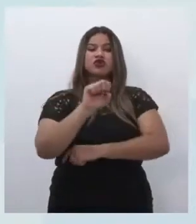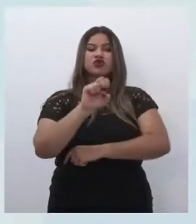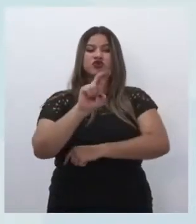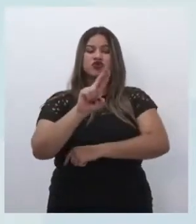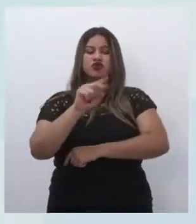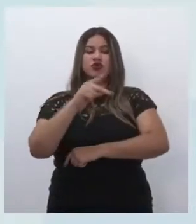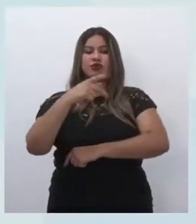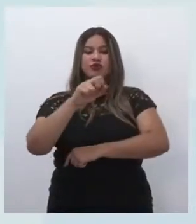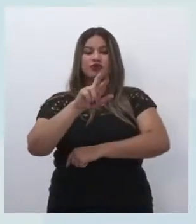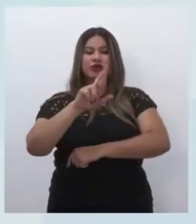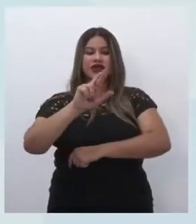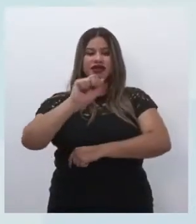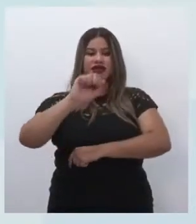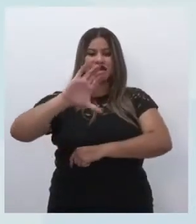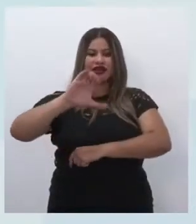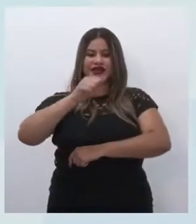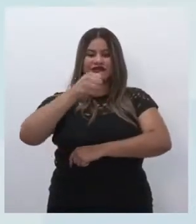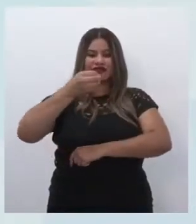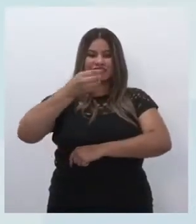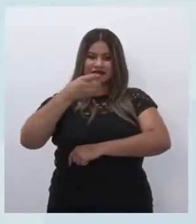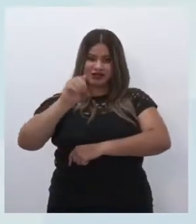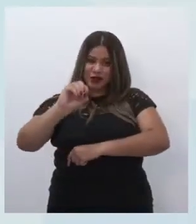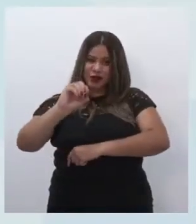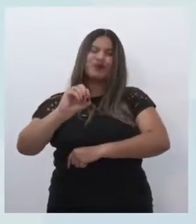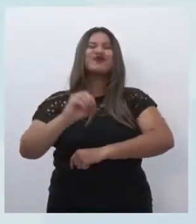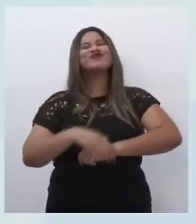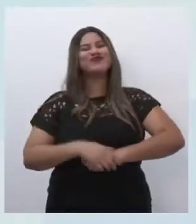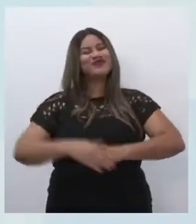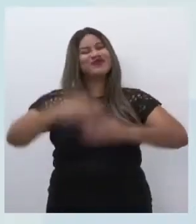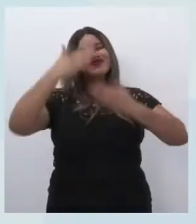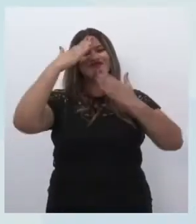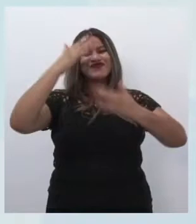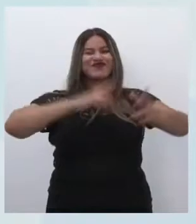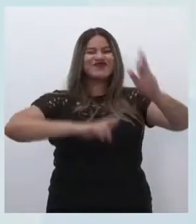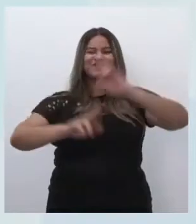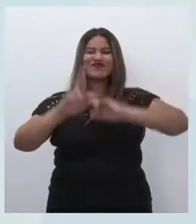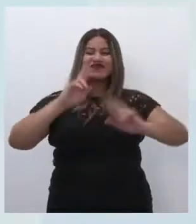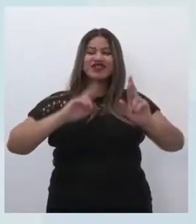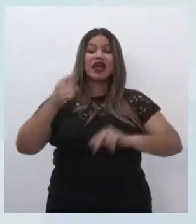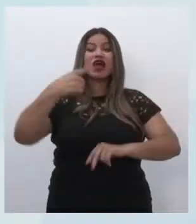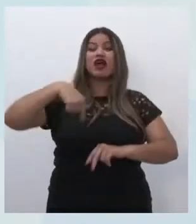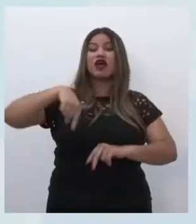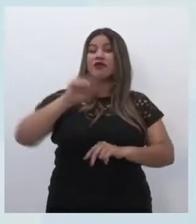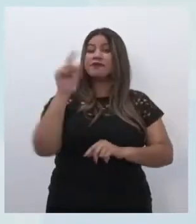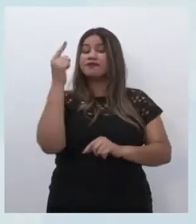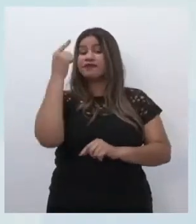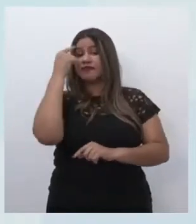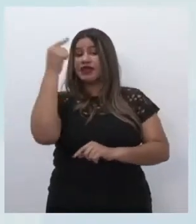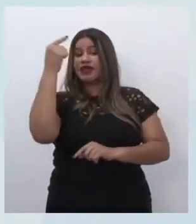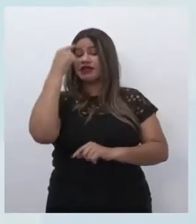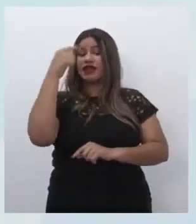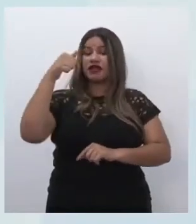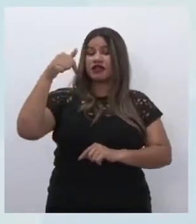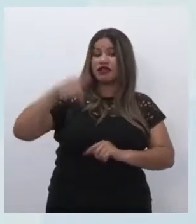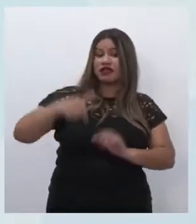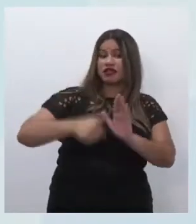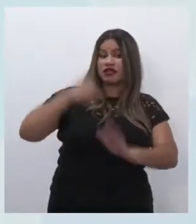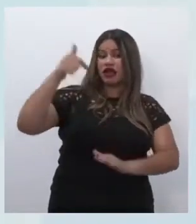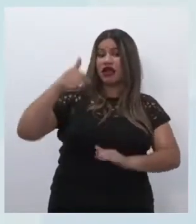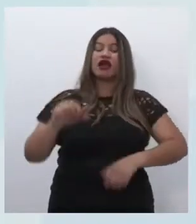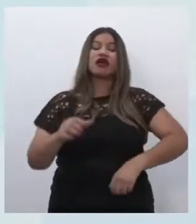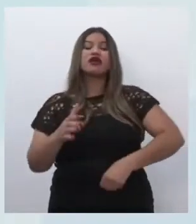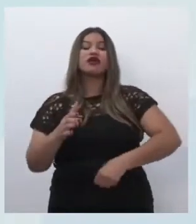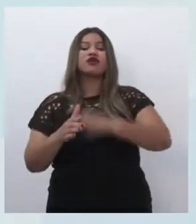mesmo. Muito obrigada pelas contribuições. Então, a gente vai pensar aí na sétima e oitava palavra. Podem colocar,